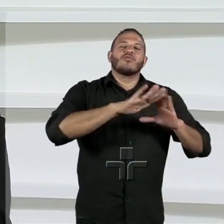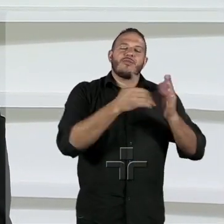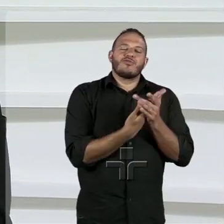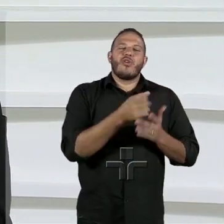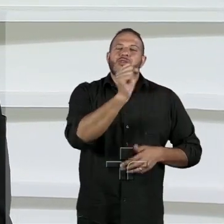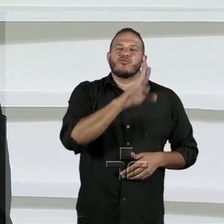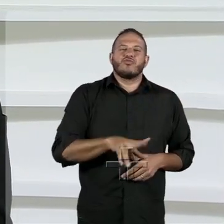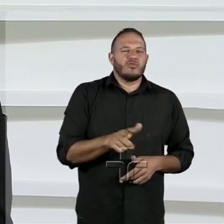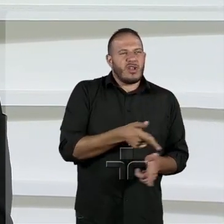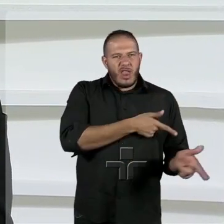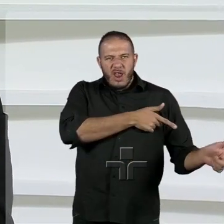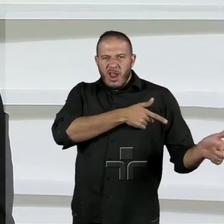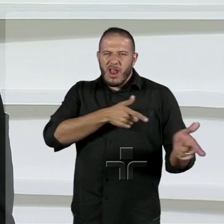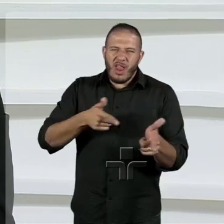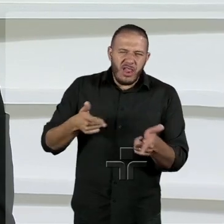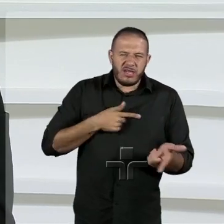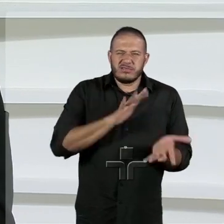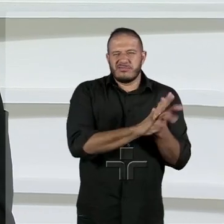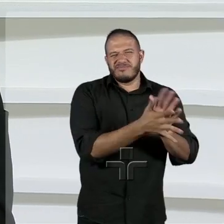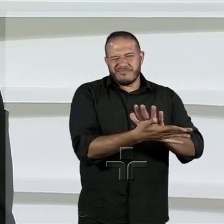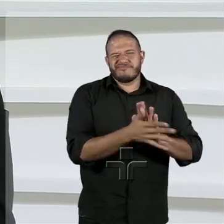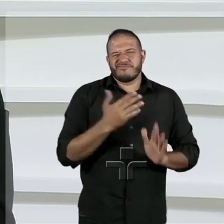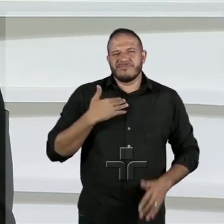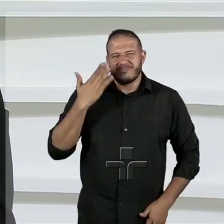massacre que a gente ficou sabendo,